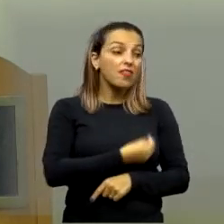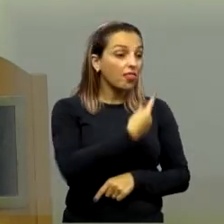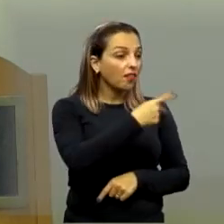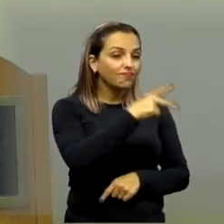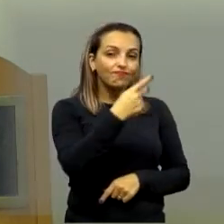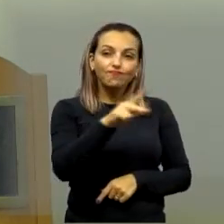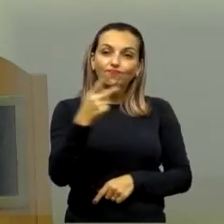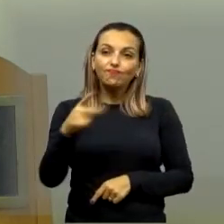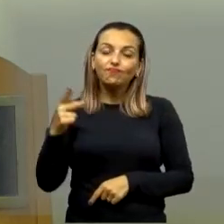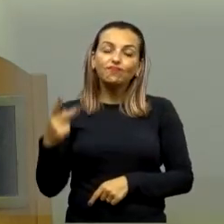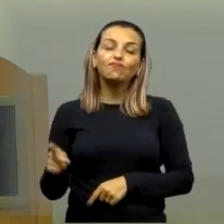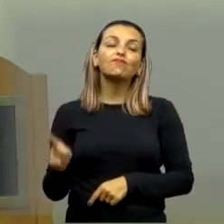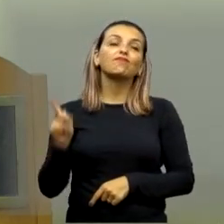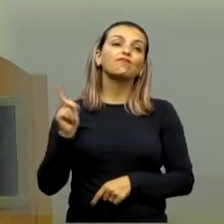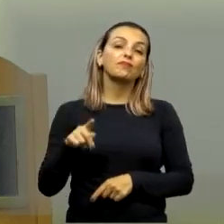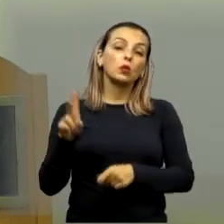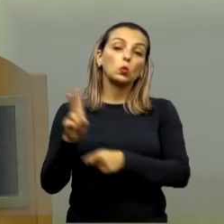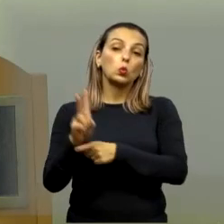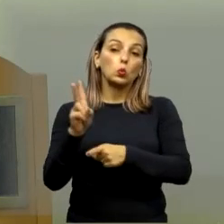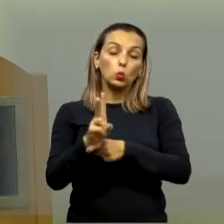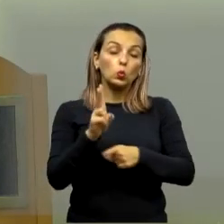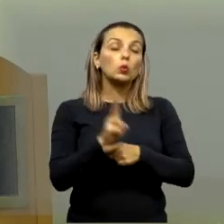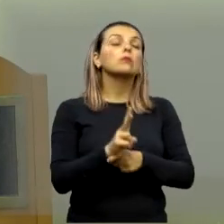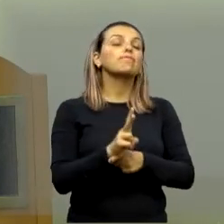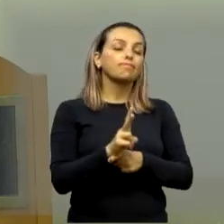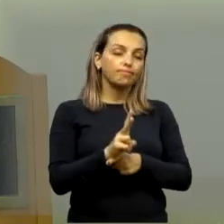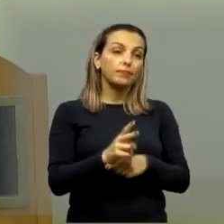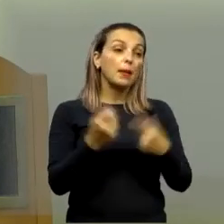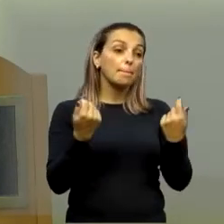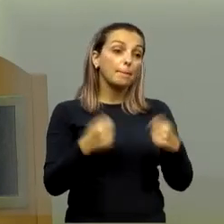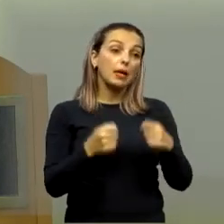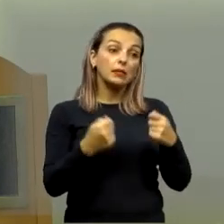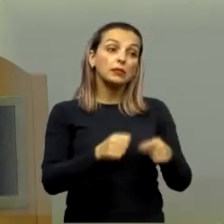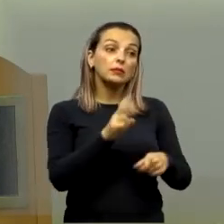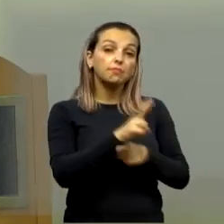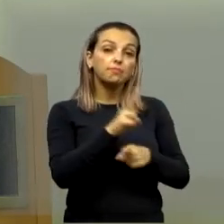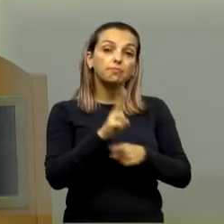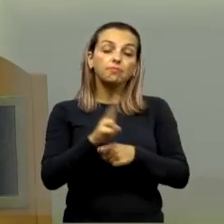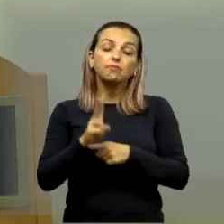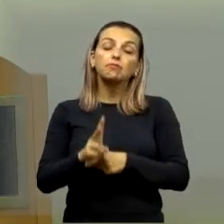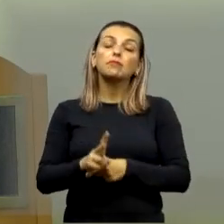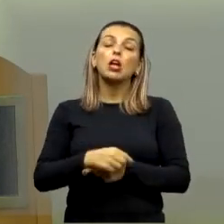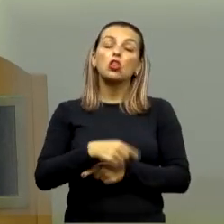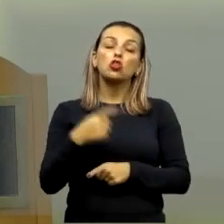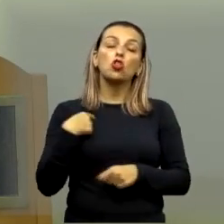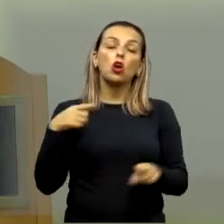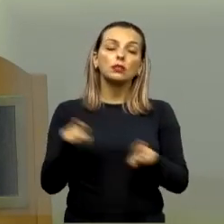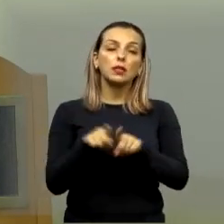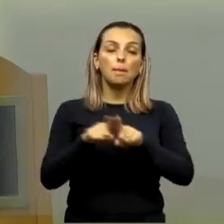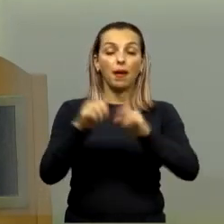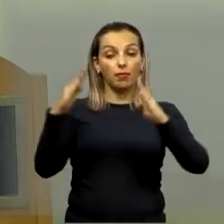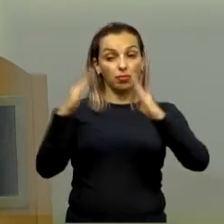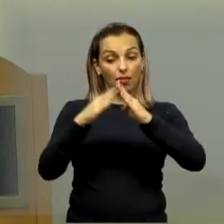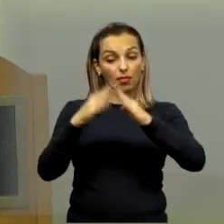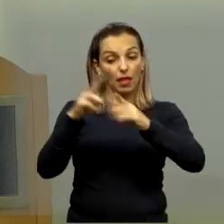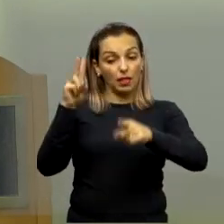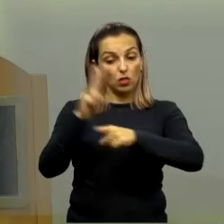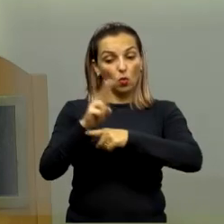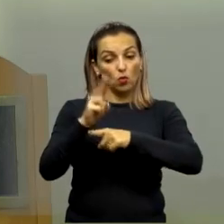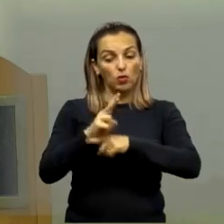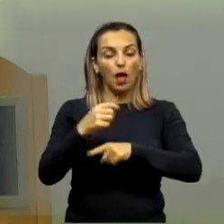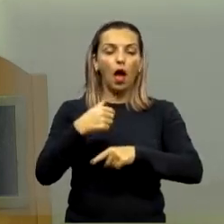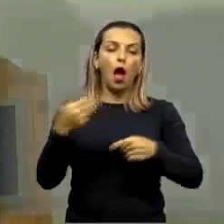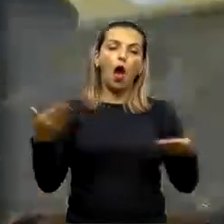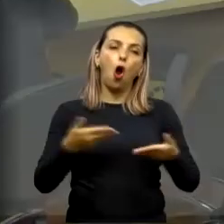né gente que estamos fazendo para cuidar é vidas que tem que ser cuidada e por isso nós temos que cuidar da nossa casa por hoje é só